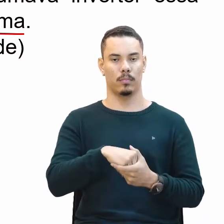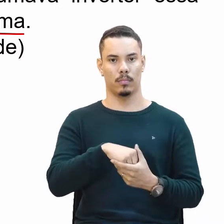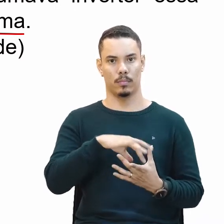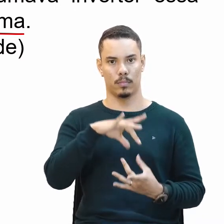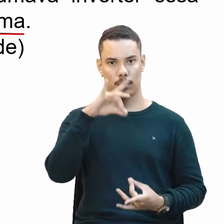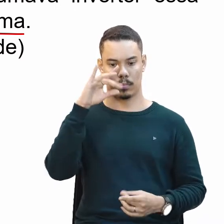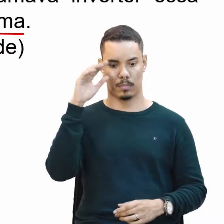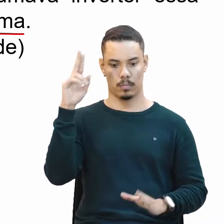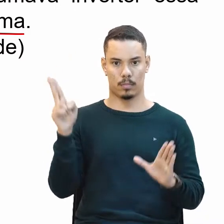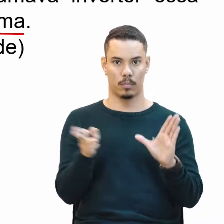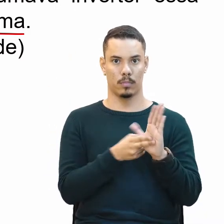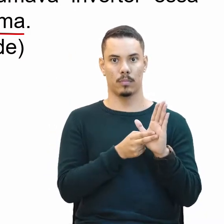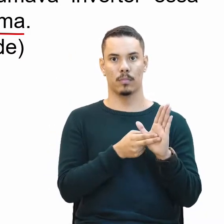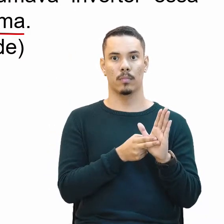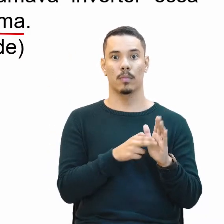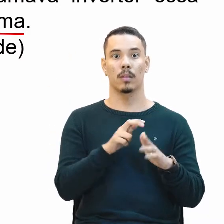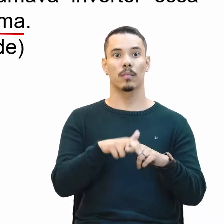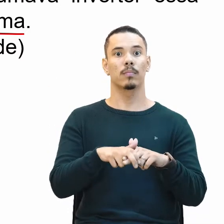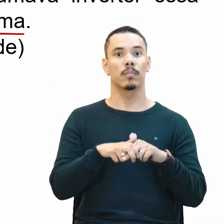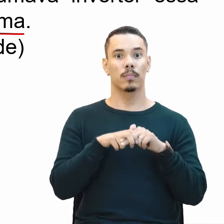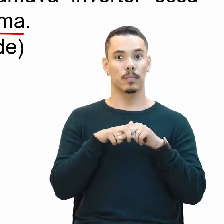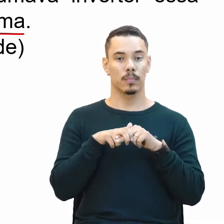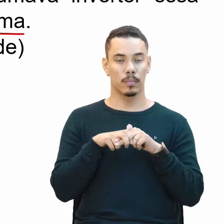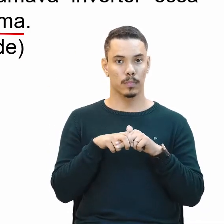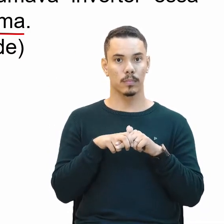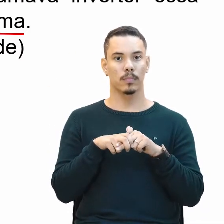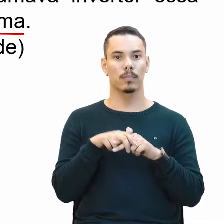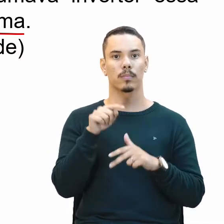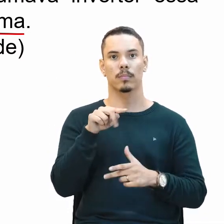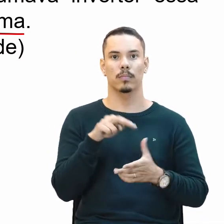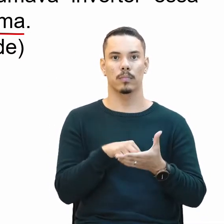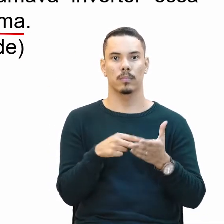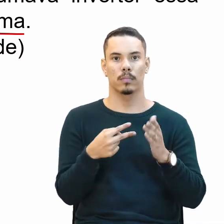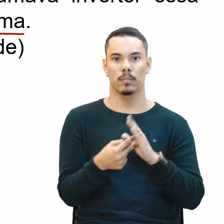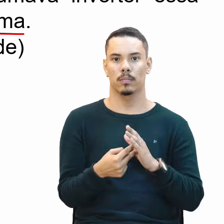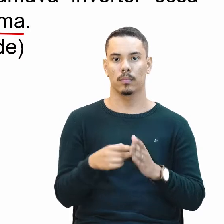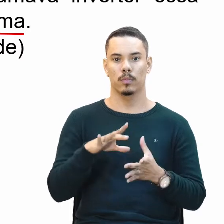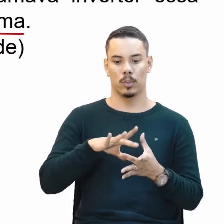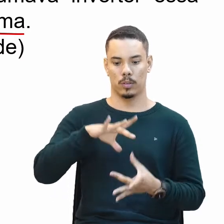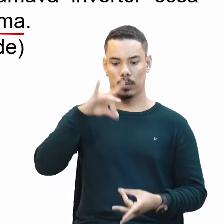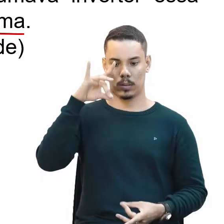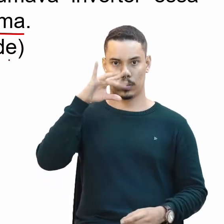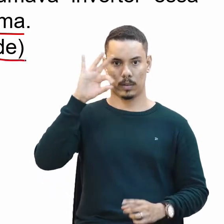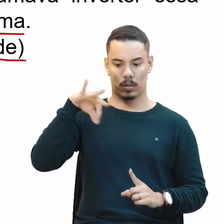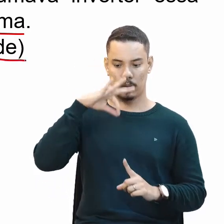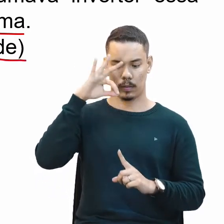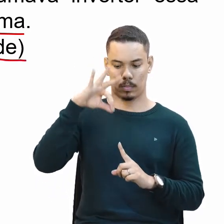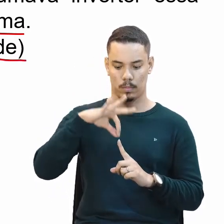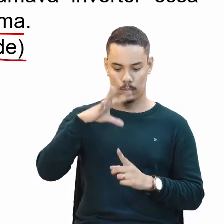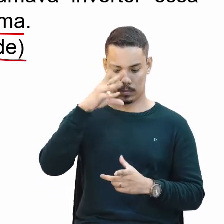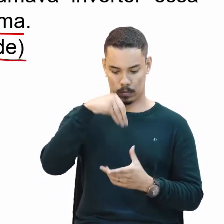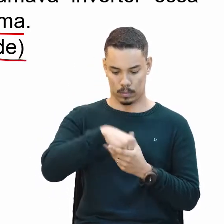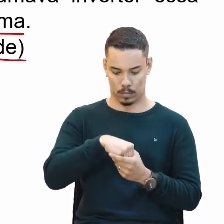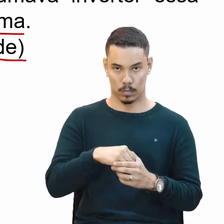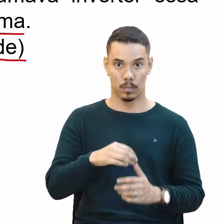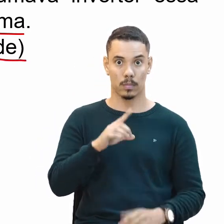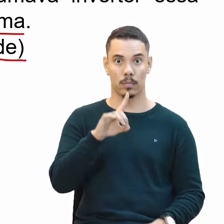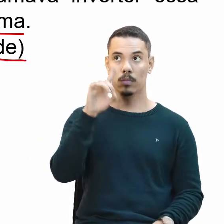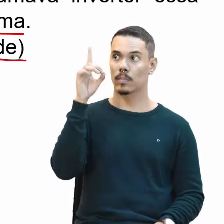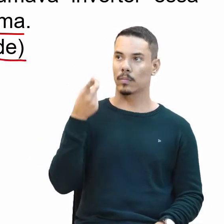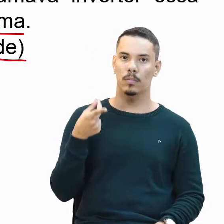alma. E isso provocaria a submissão do espírito, que é a eternidade de Deus,